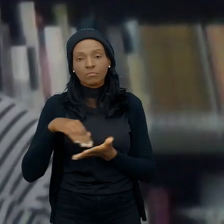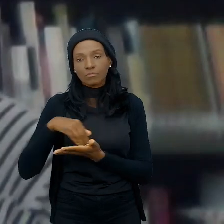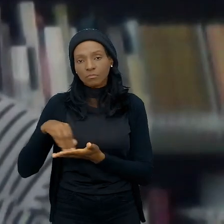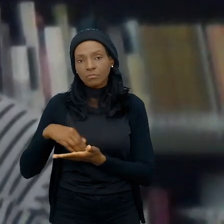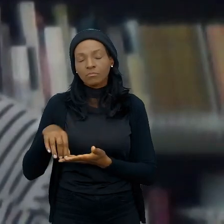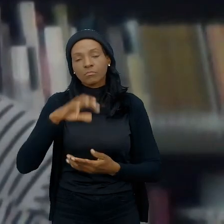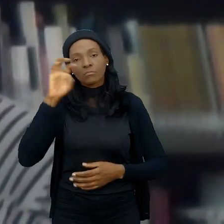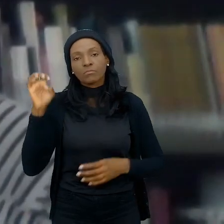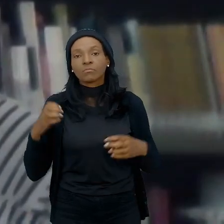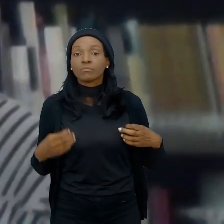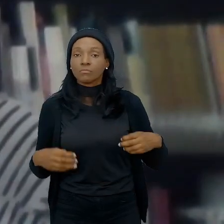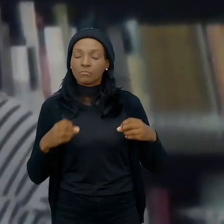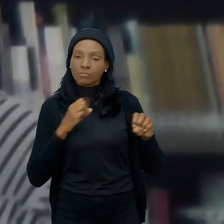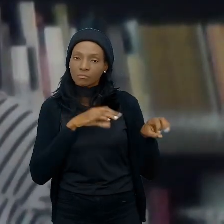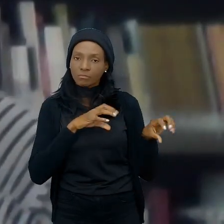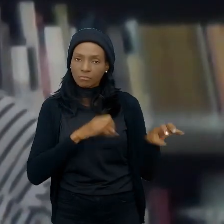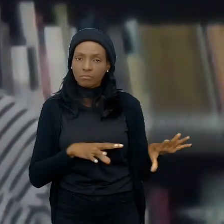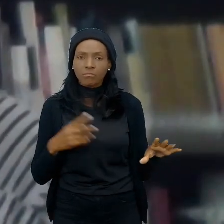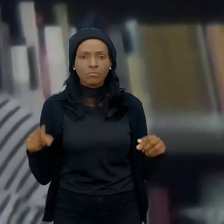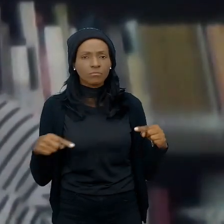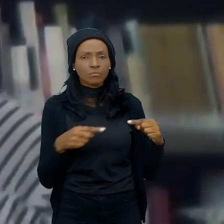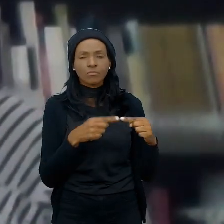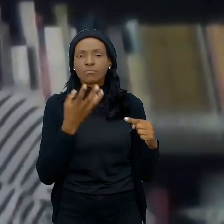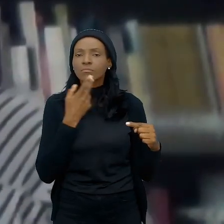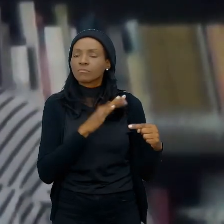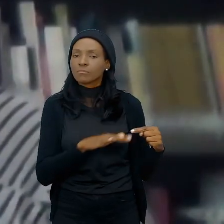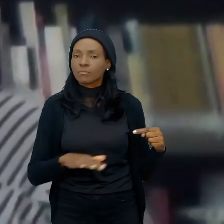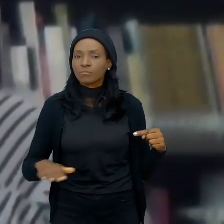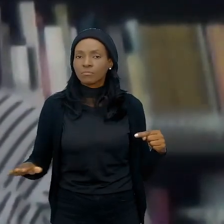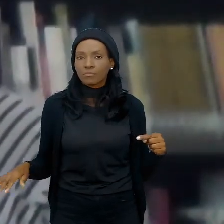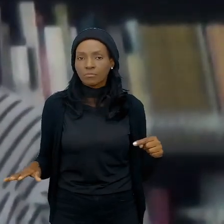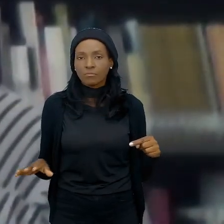tem por objetivo que as crianças